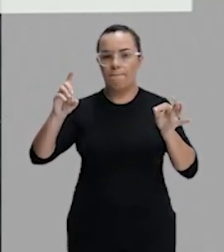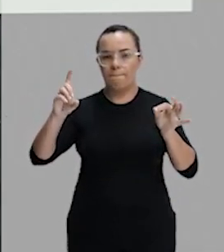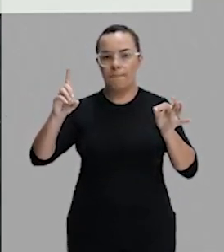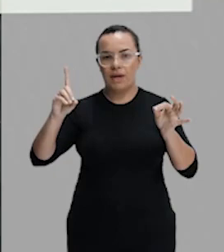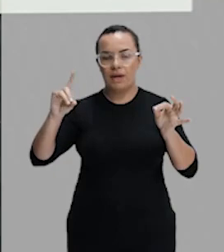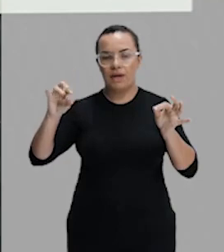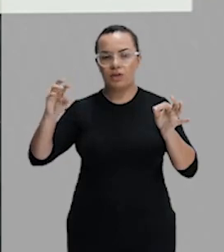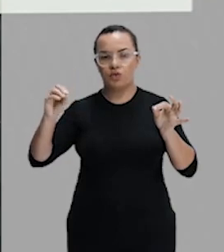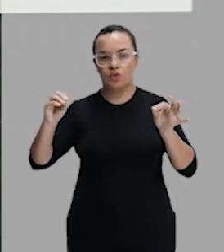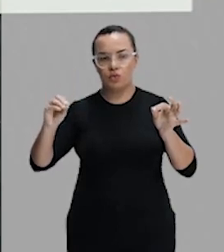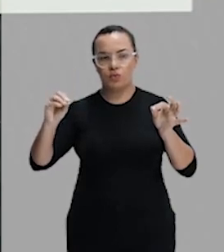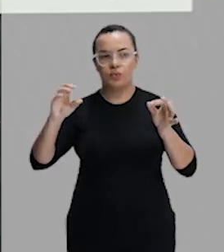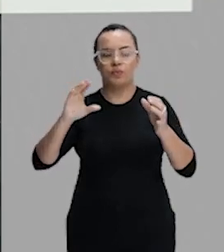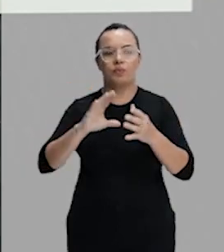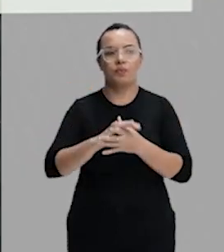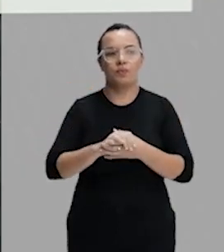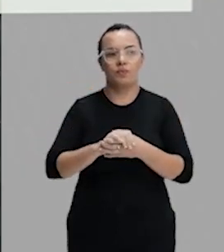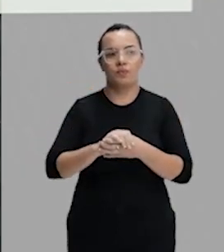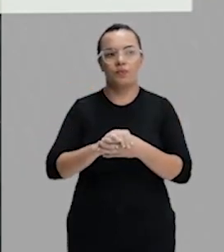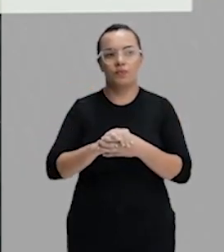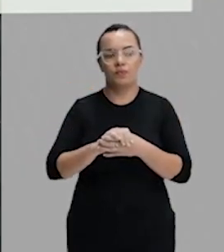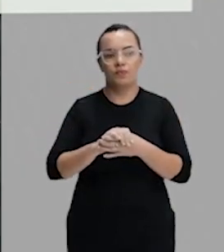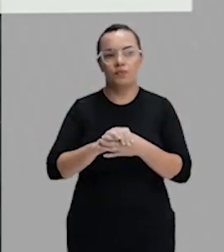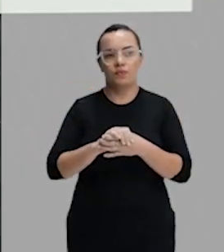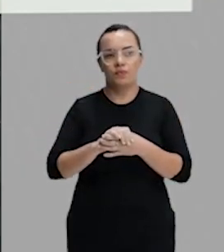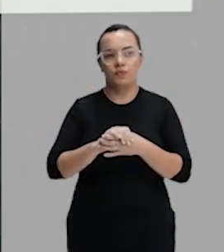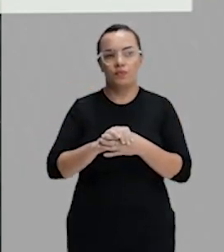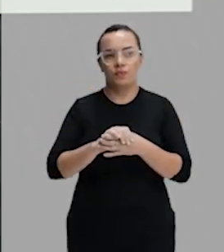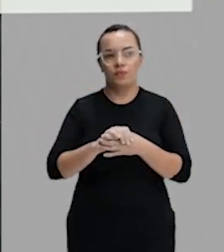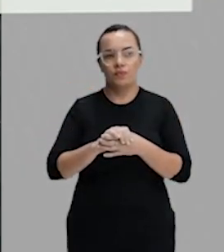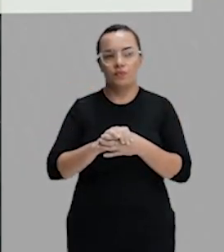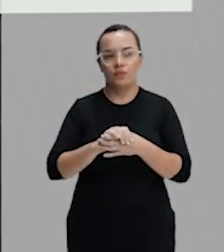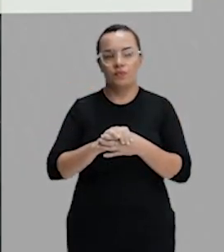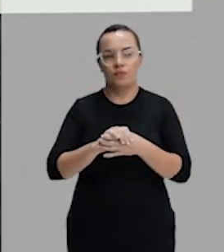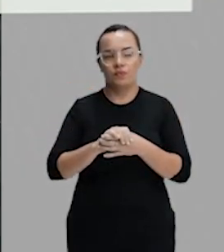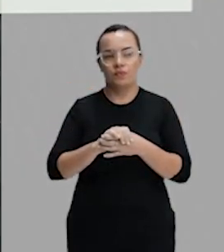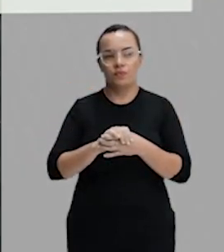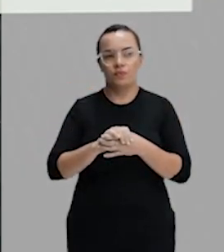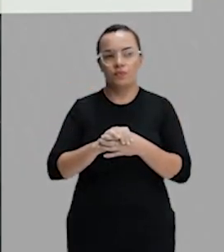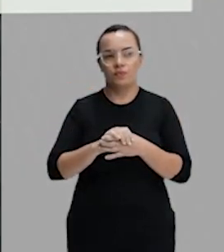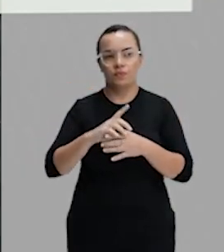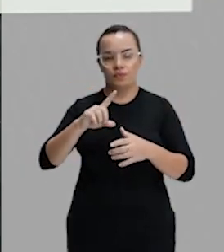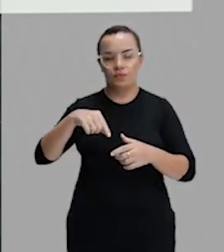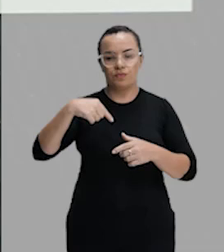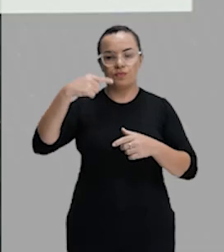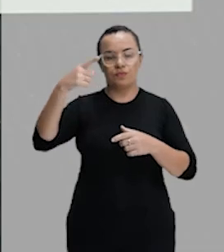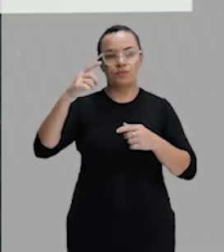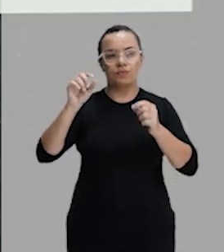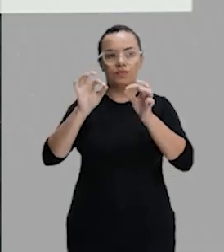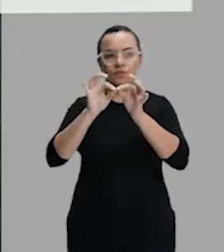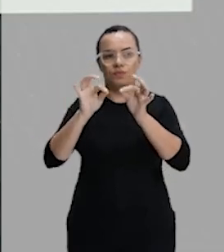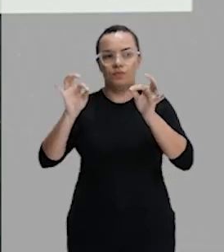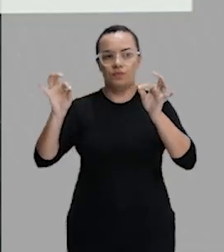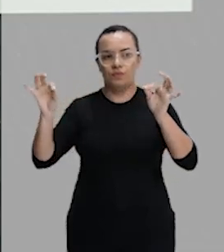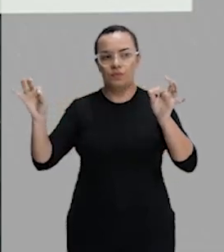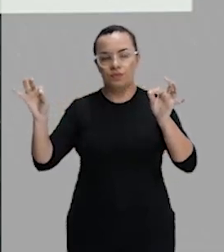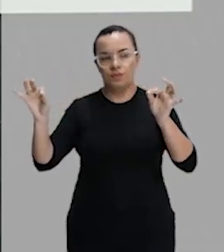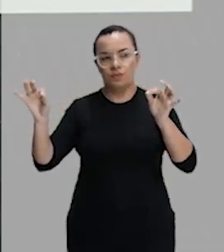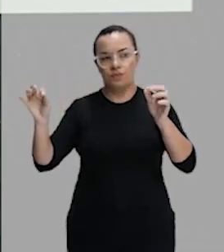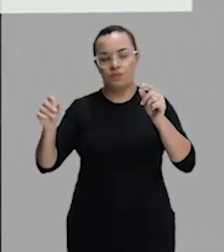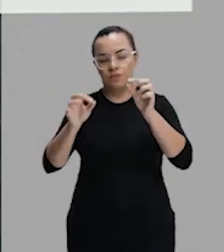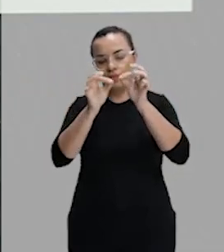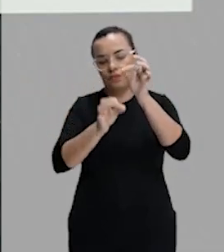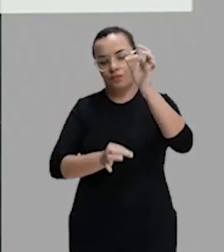Ou seja, se a distância entre o ponto D e o ponto F é